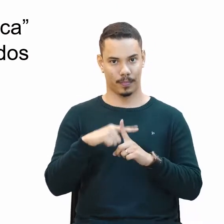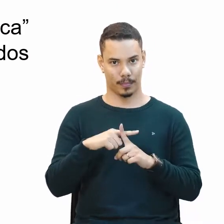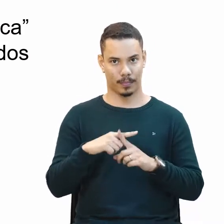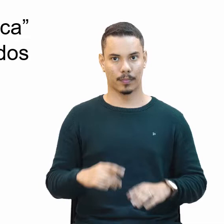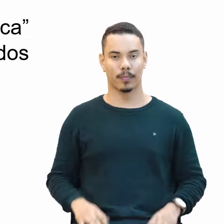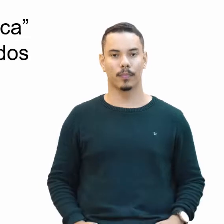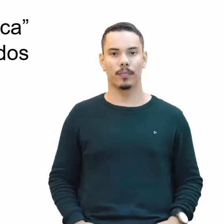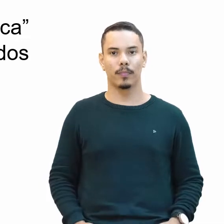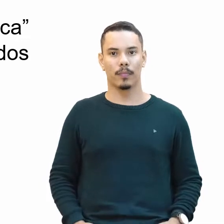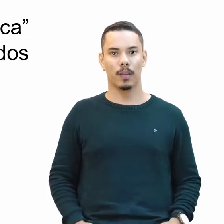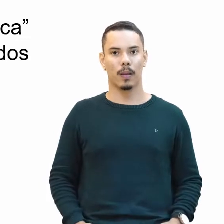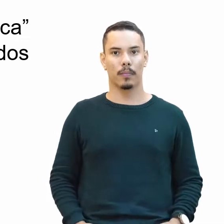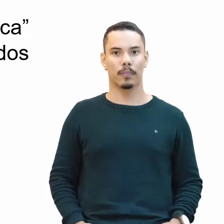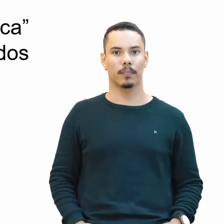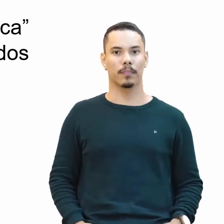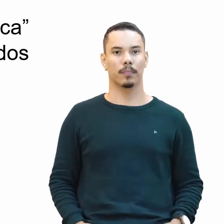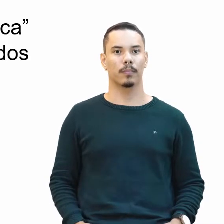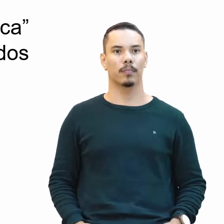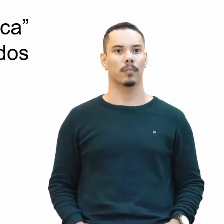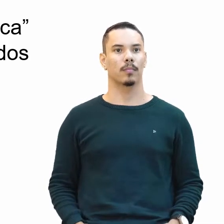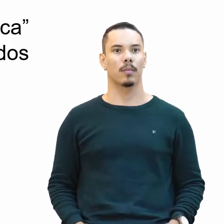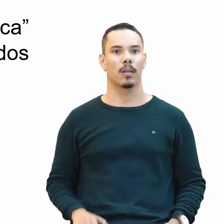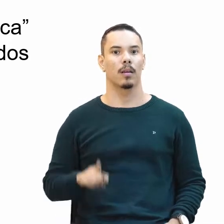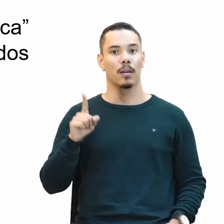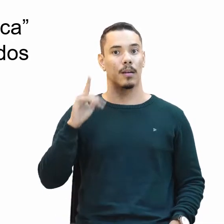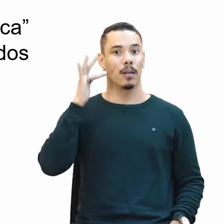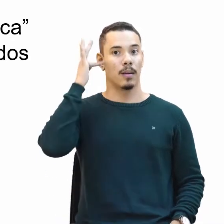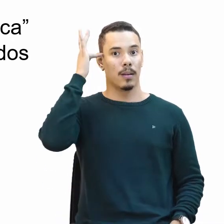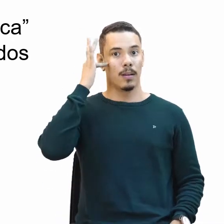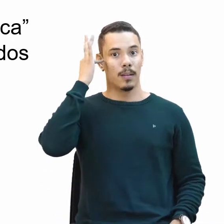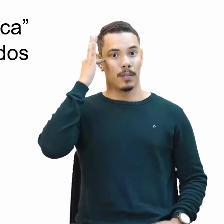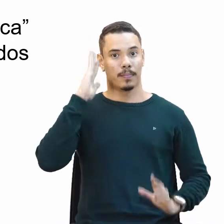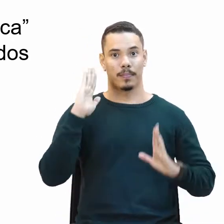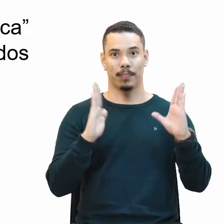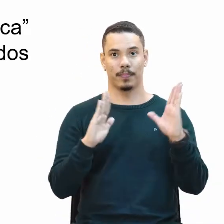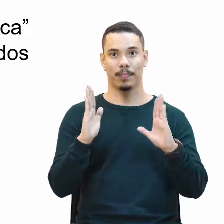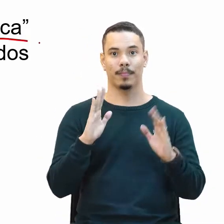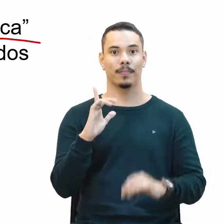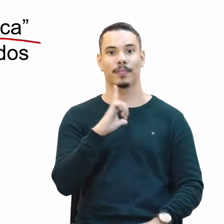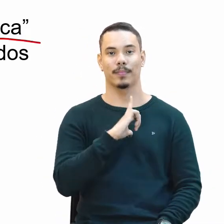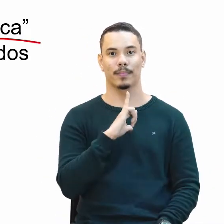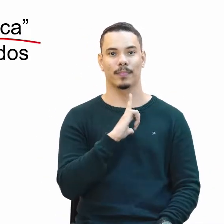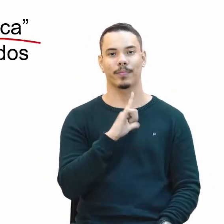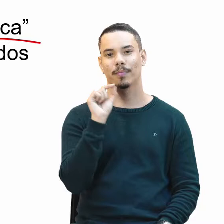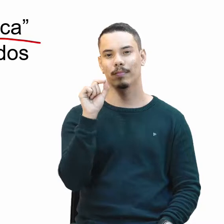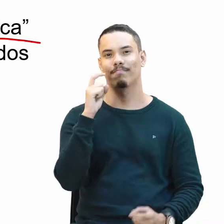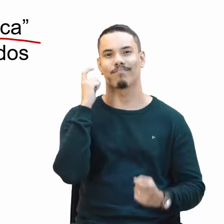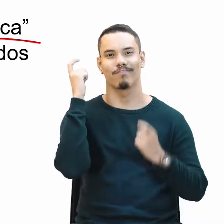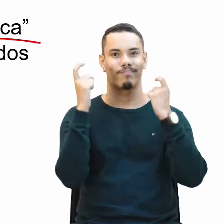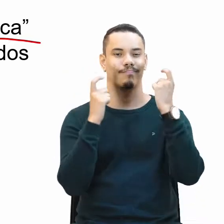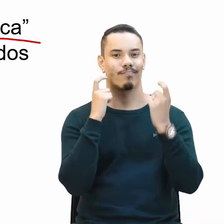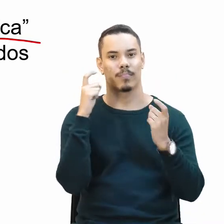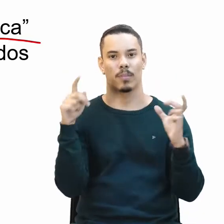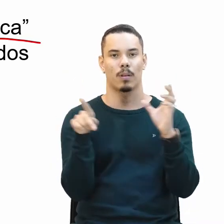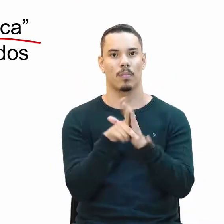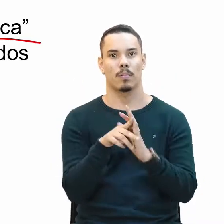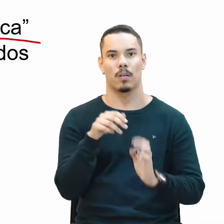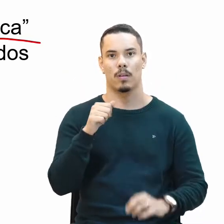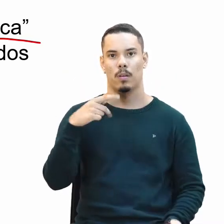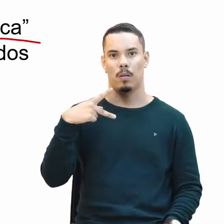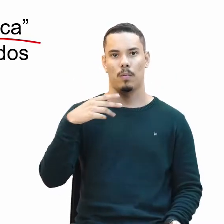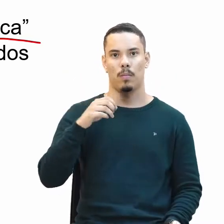E essa filosofia, lá da época da patrística, ela tinha uma preocupação